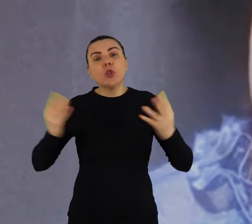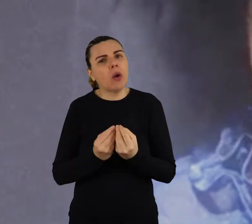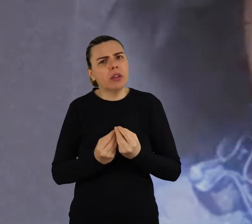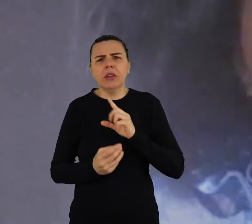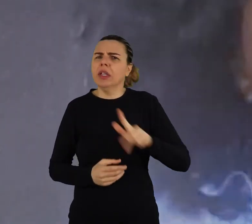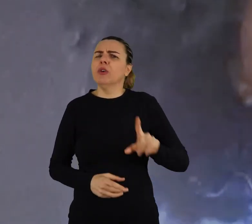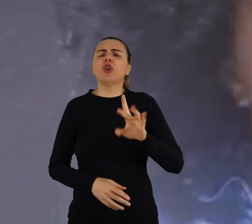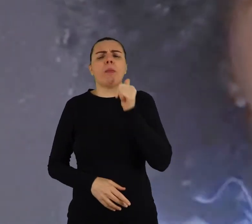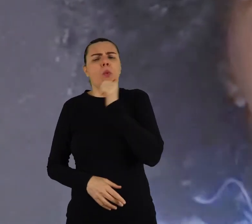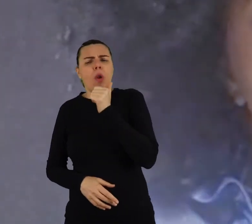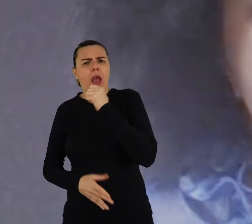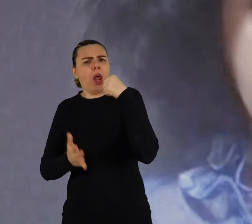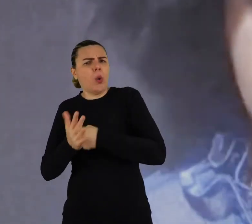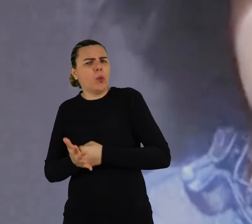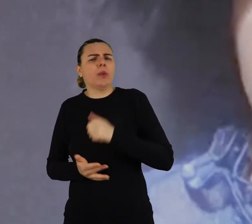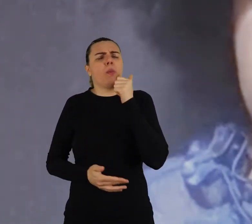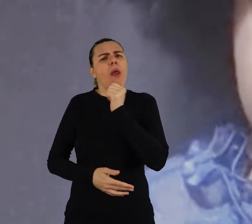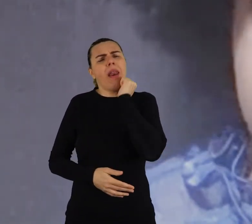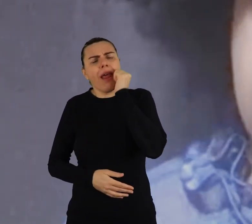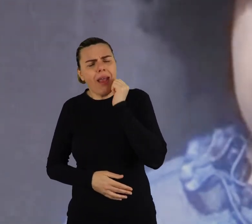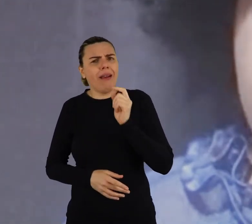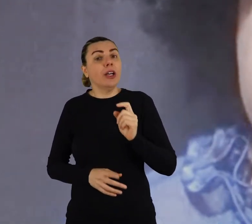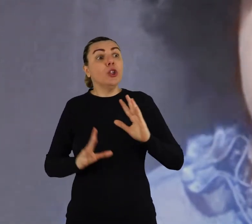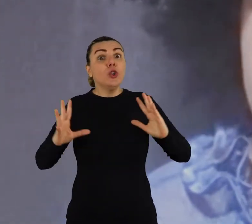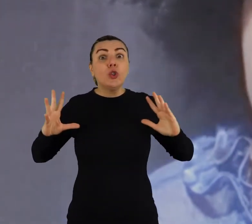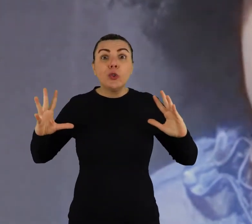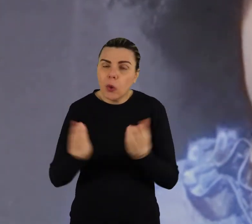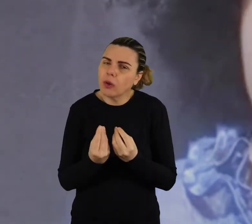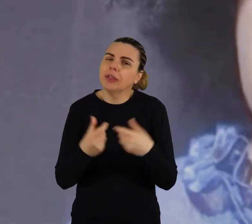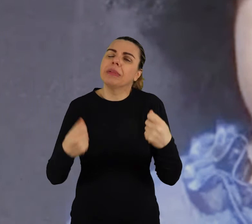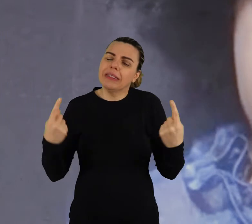luta de mulheres, não só uma luta de mulheres negras, todos